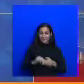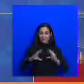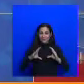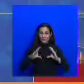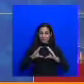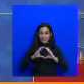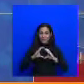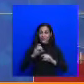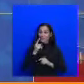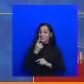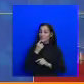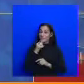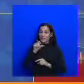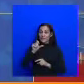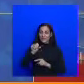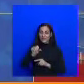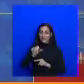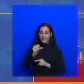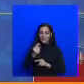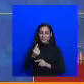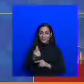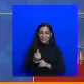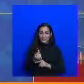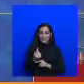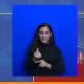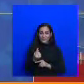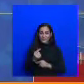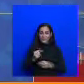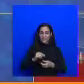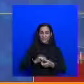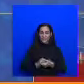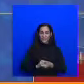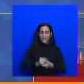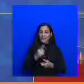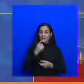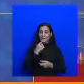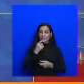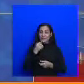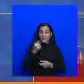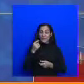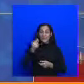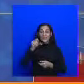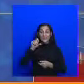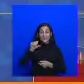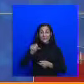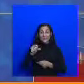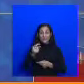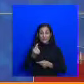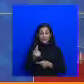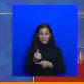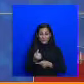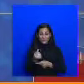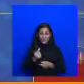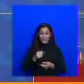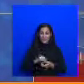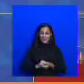Bola vermelha. Oi, 91. Vermelha número 91.